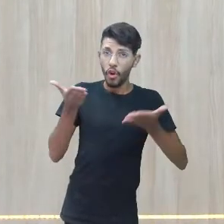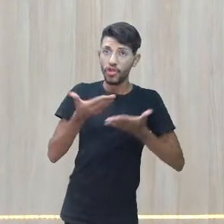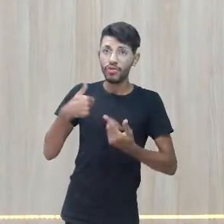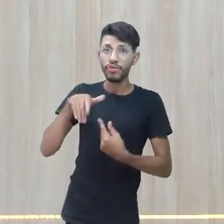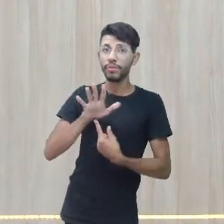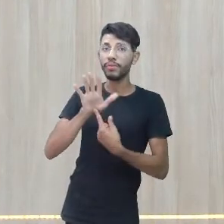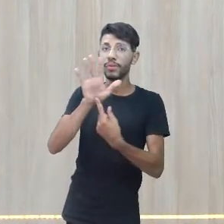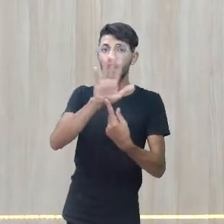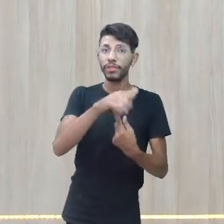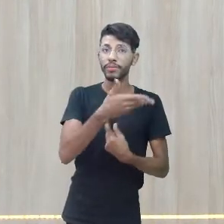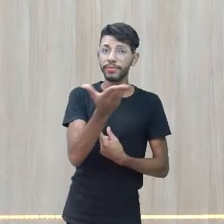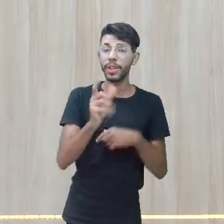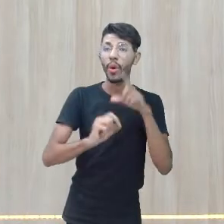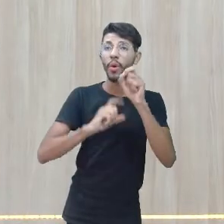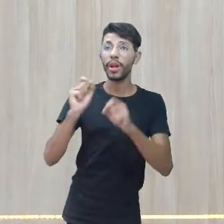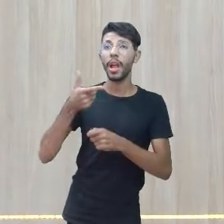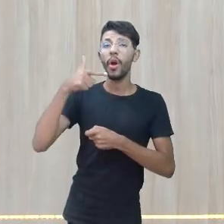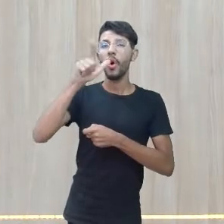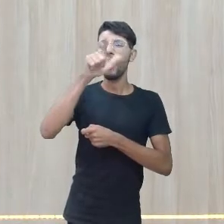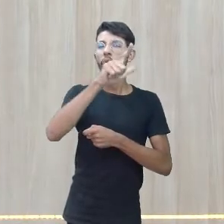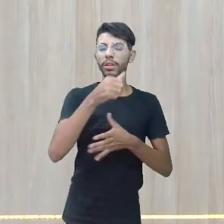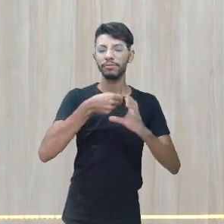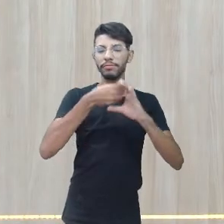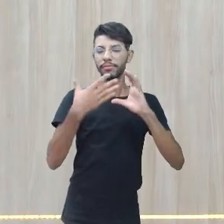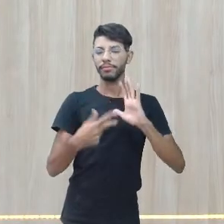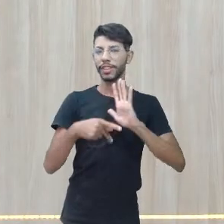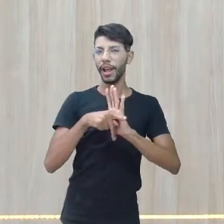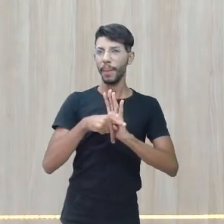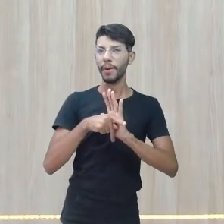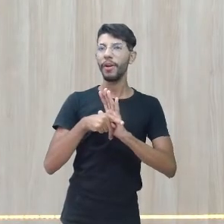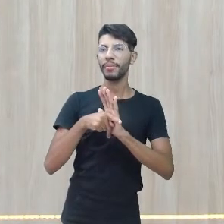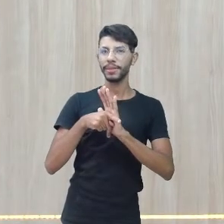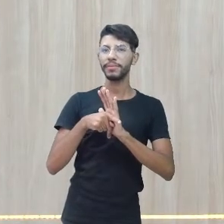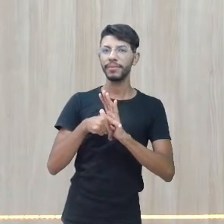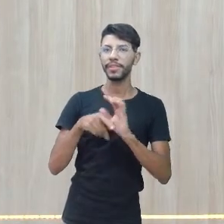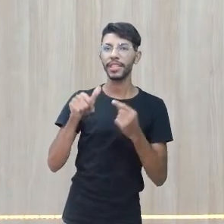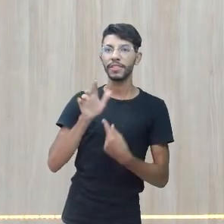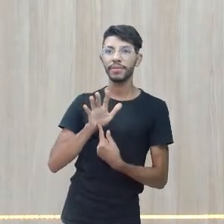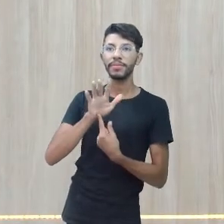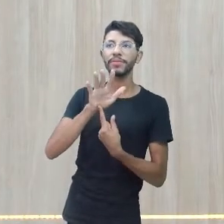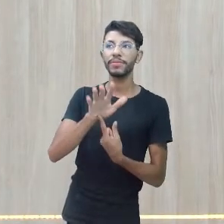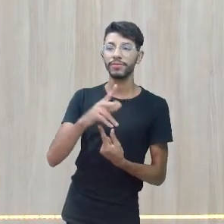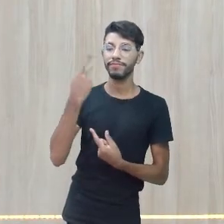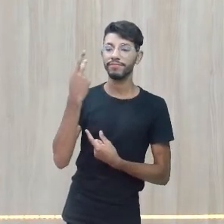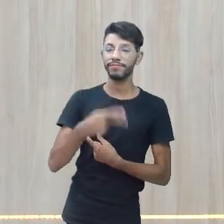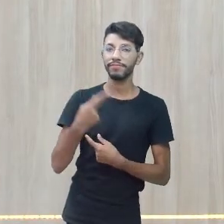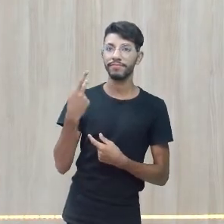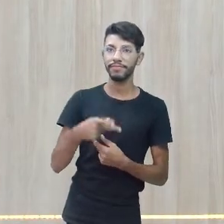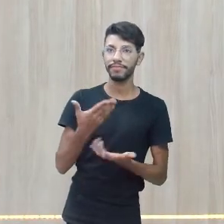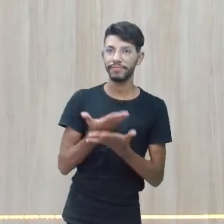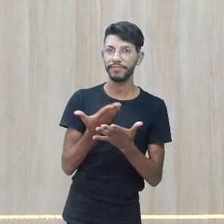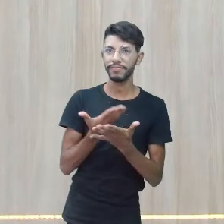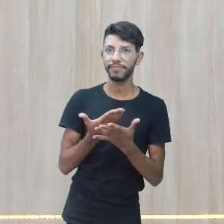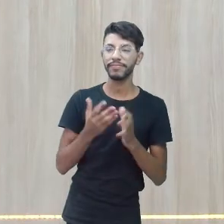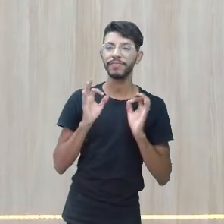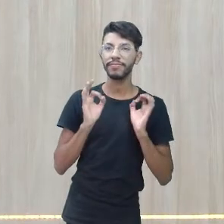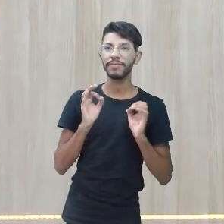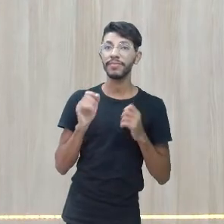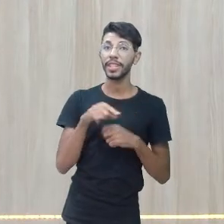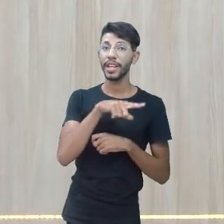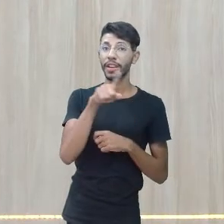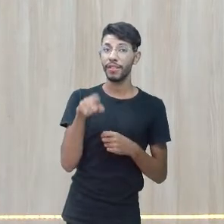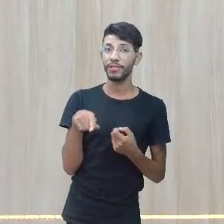vocês outras características que aparecerão, não é, aqui nesta aula. E